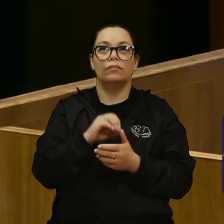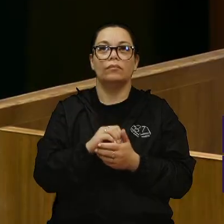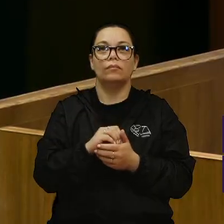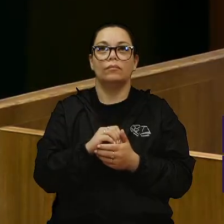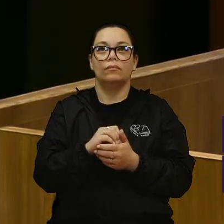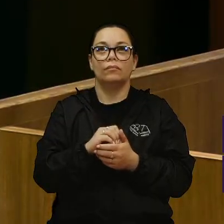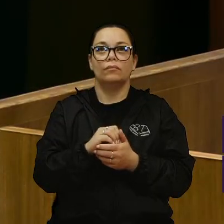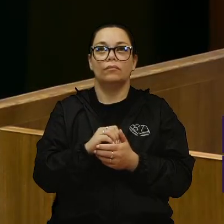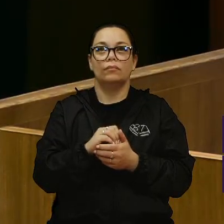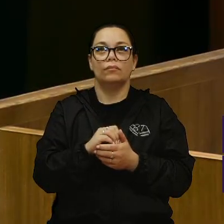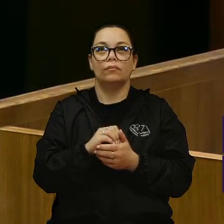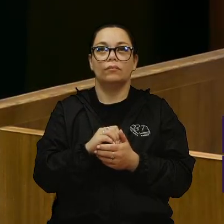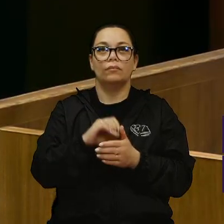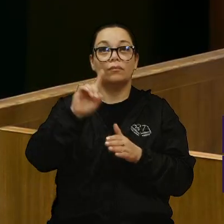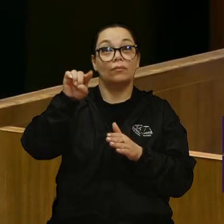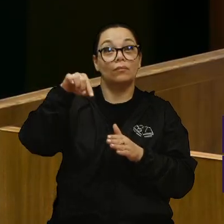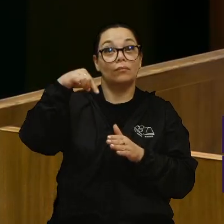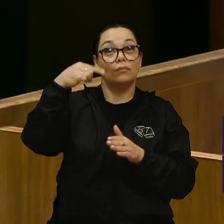Oxalá, nosso próximo reitor.